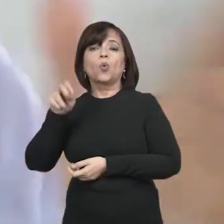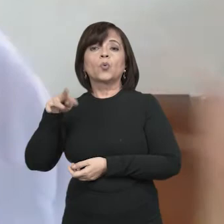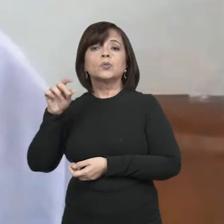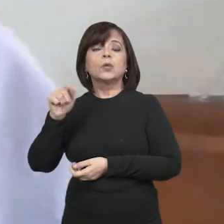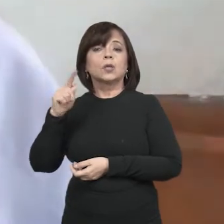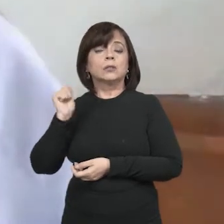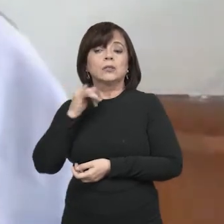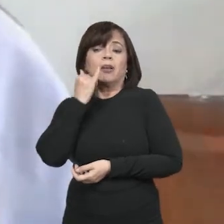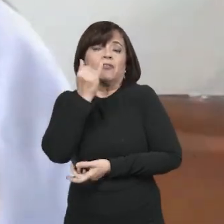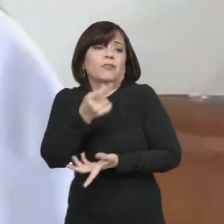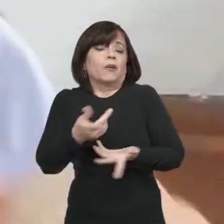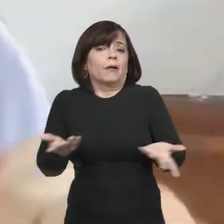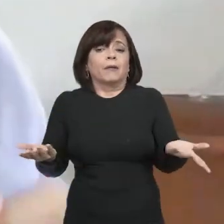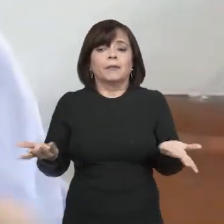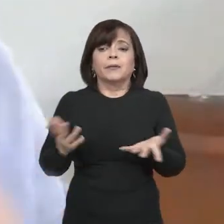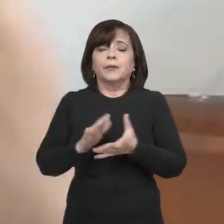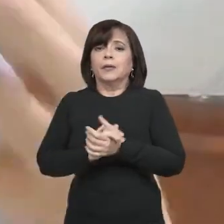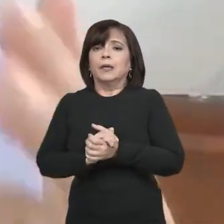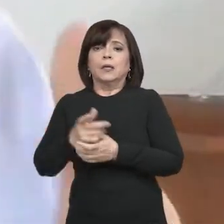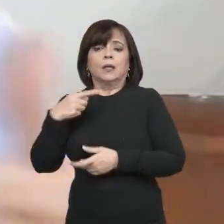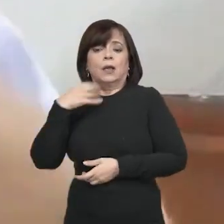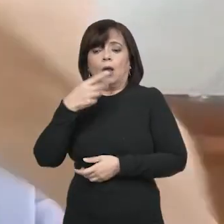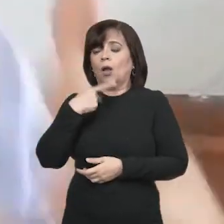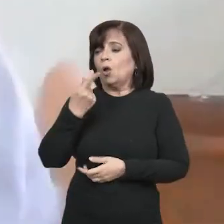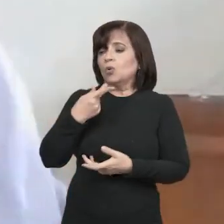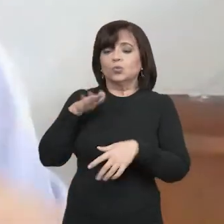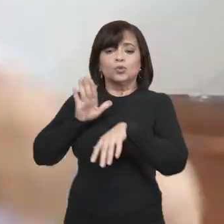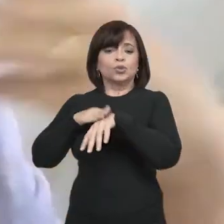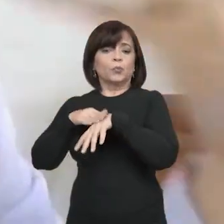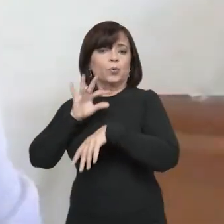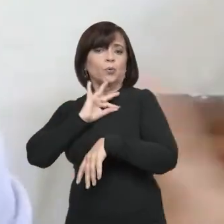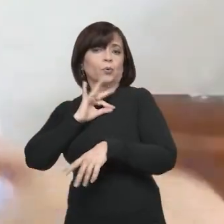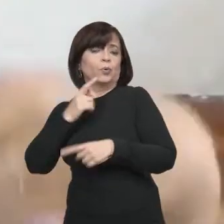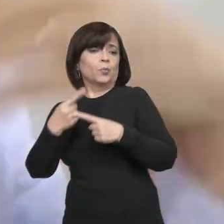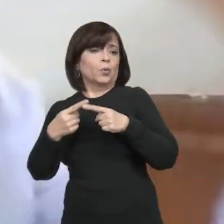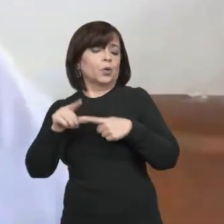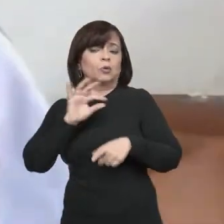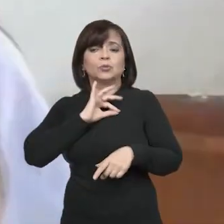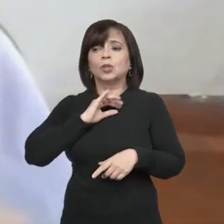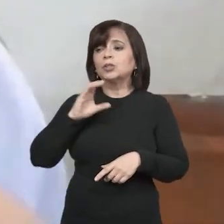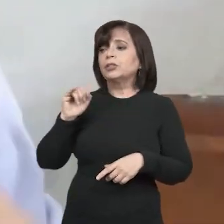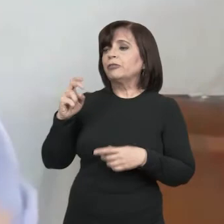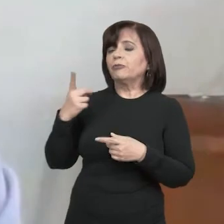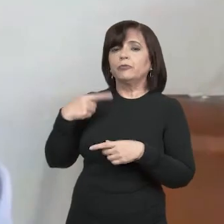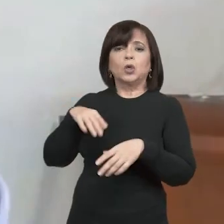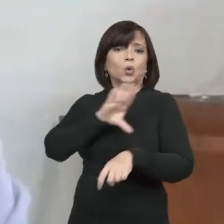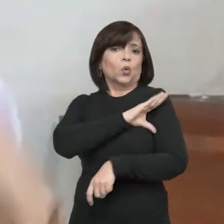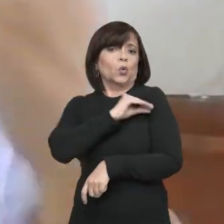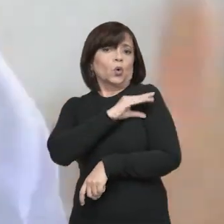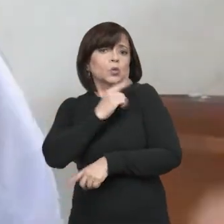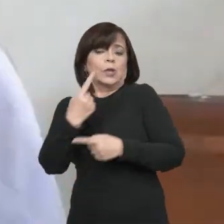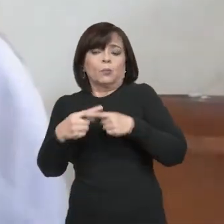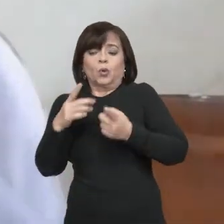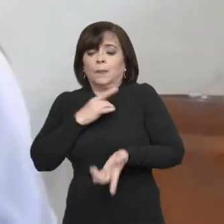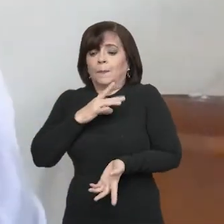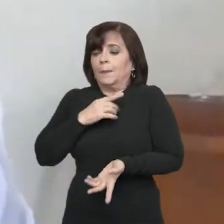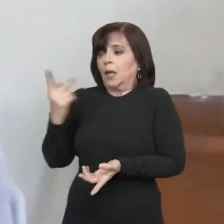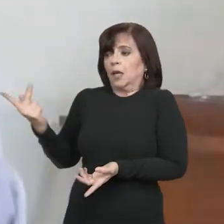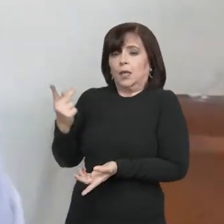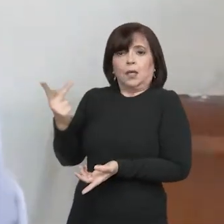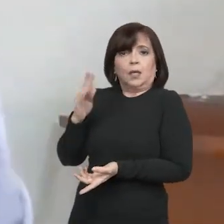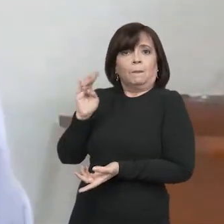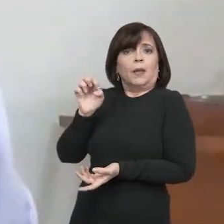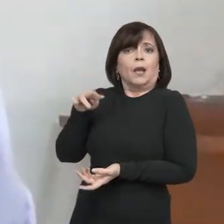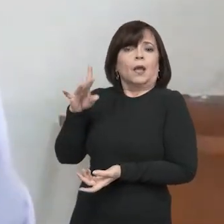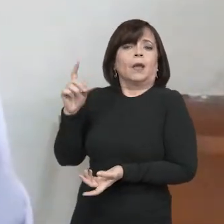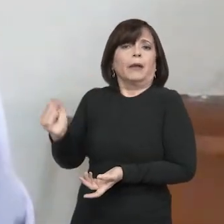senhora Rosângela diz que, não, nos seus depoimentos, que não chamou a Polícia Militar, não chamou a Polícia Civil, não chamou o Conselho Tutelar porque ela